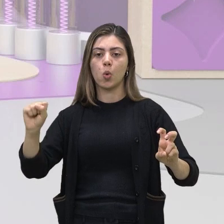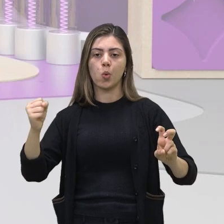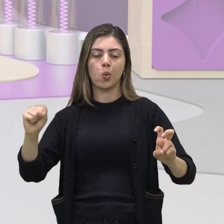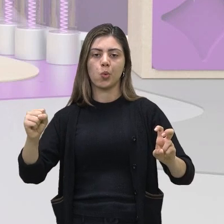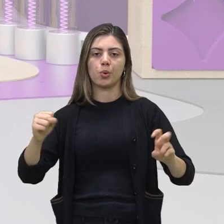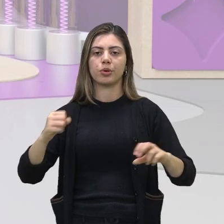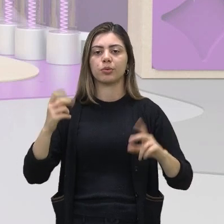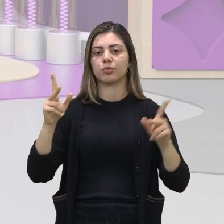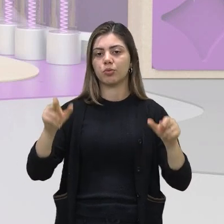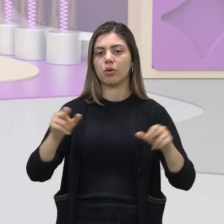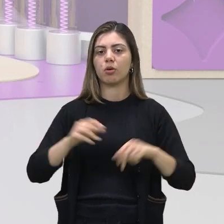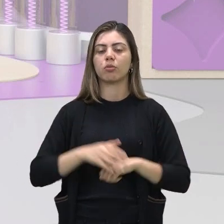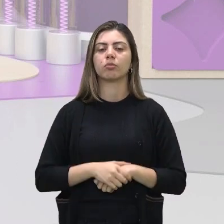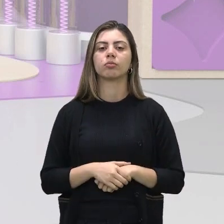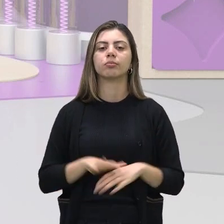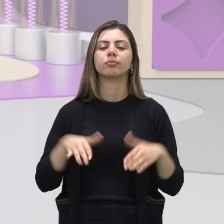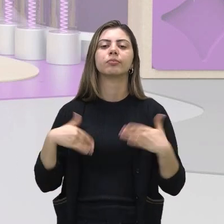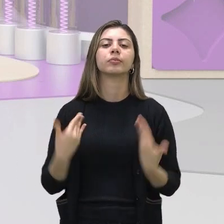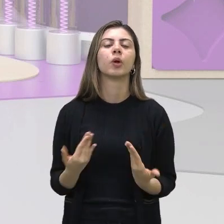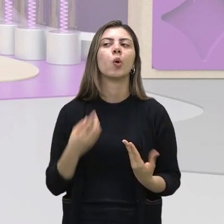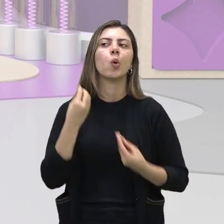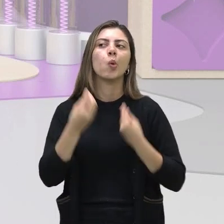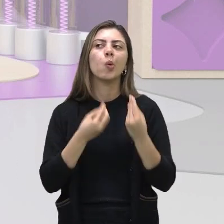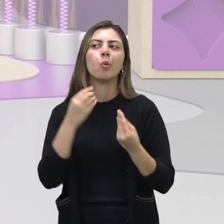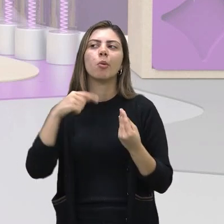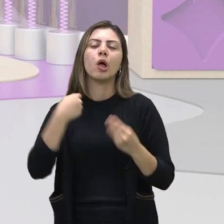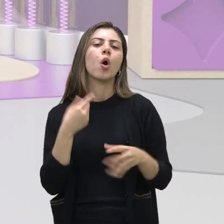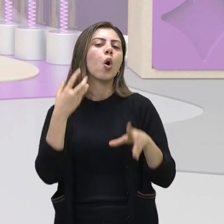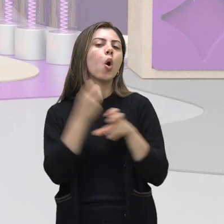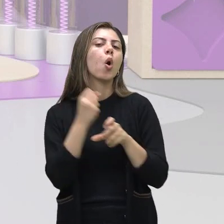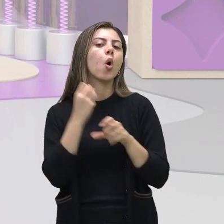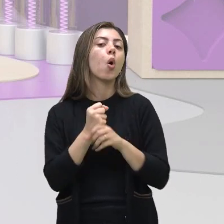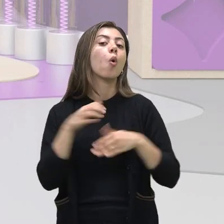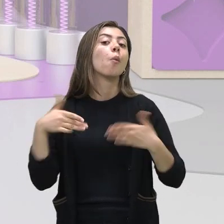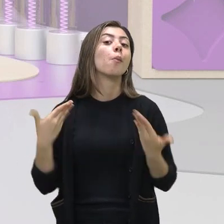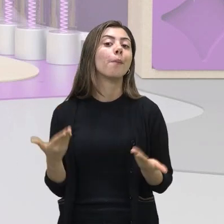8. Qual é o tipo de contagem que estamos fazendo?